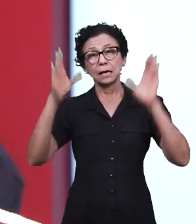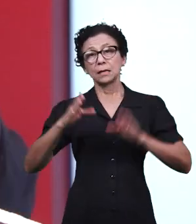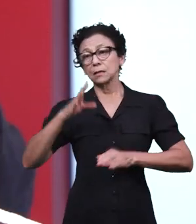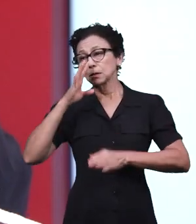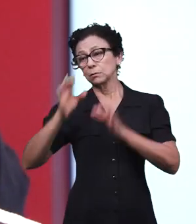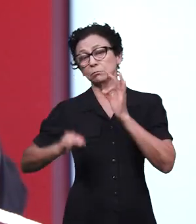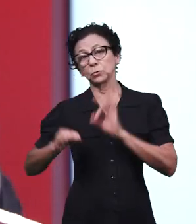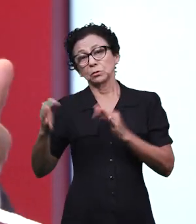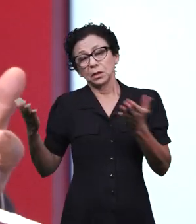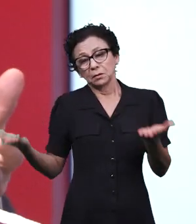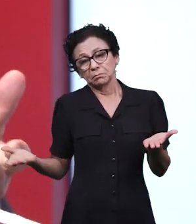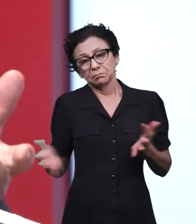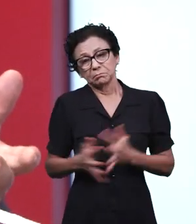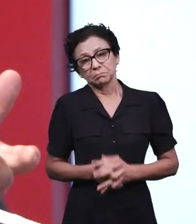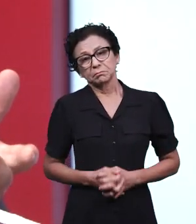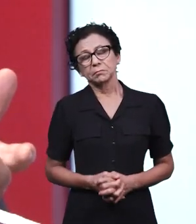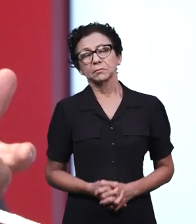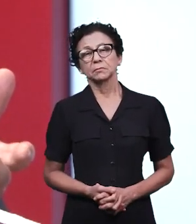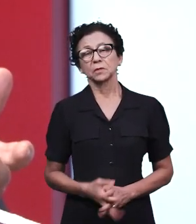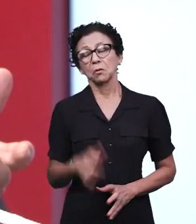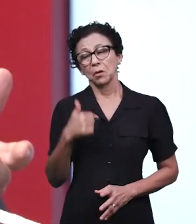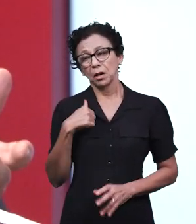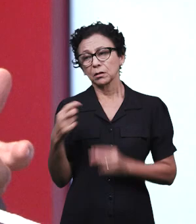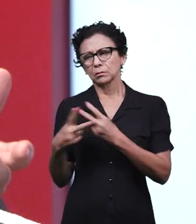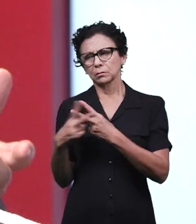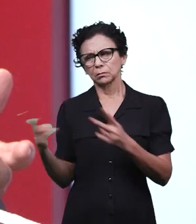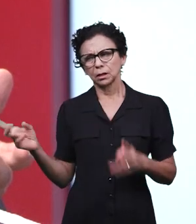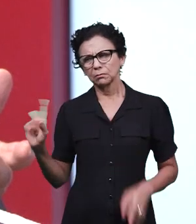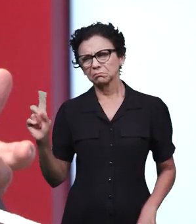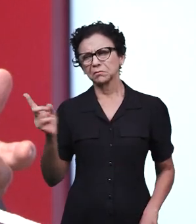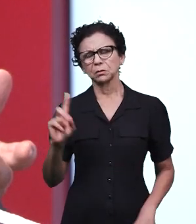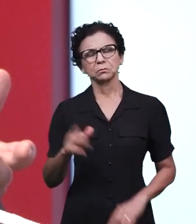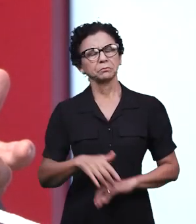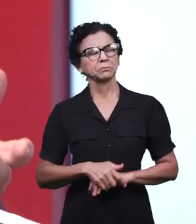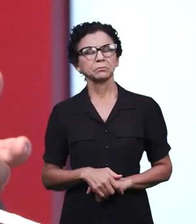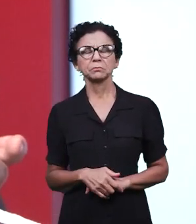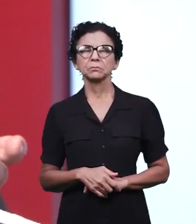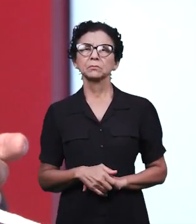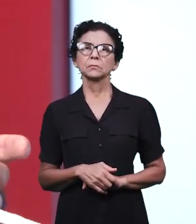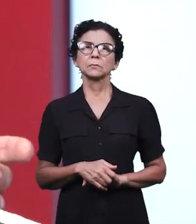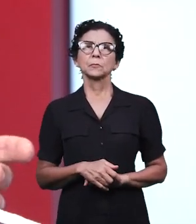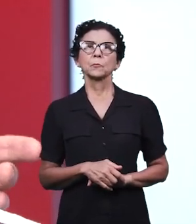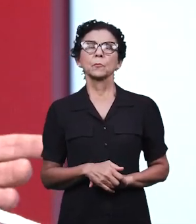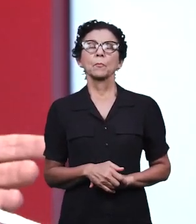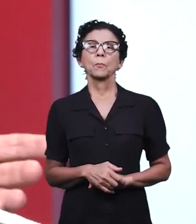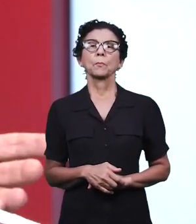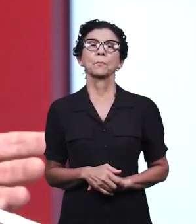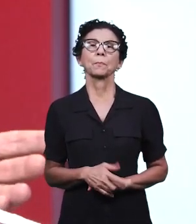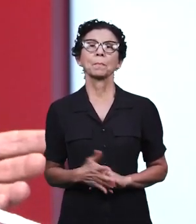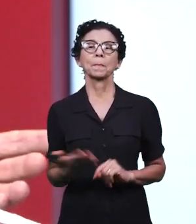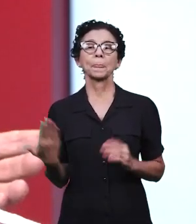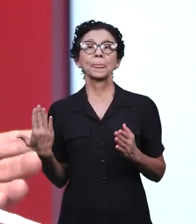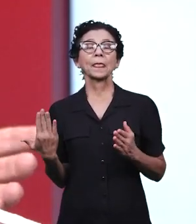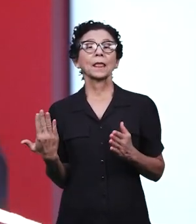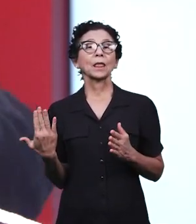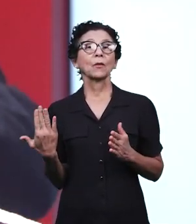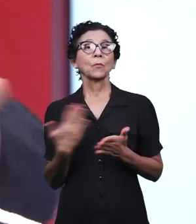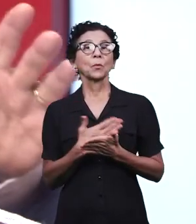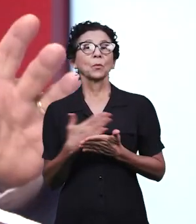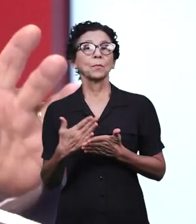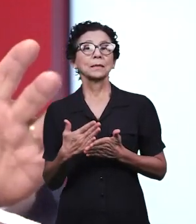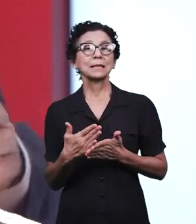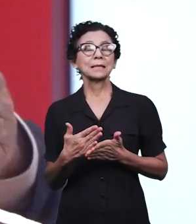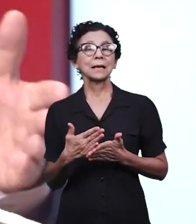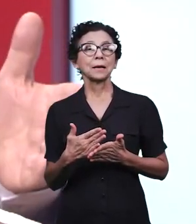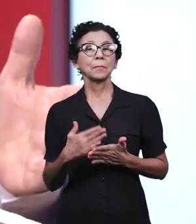é? Então, no fim, o último verso do capítulo 26 e o primeiro verso do capítulo 27